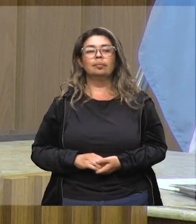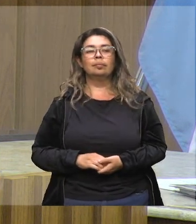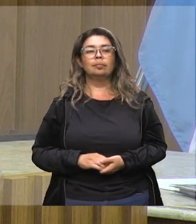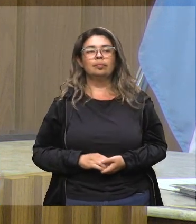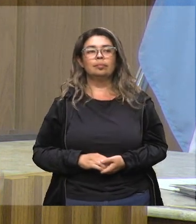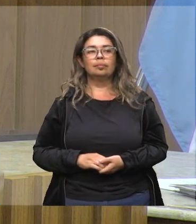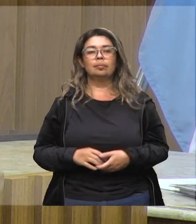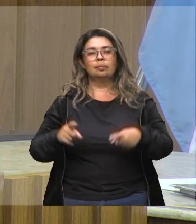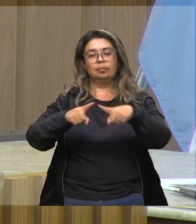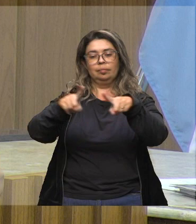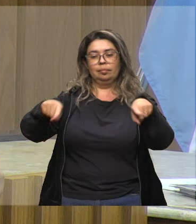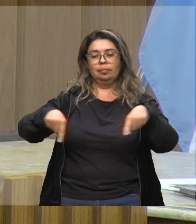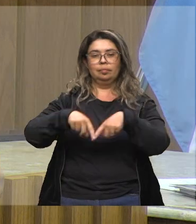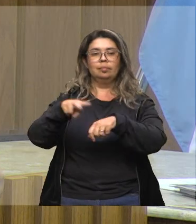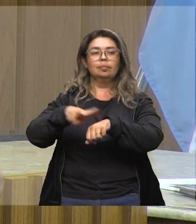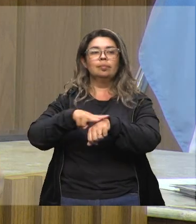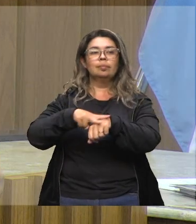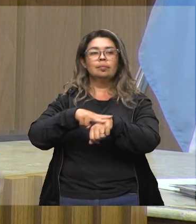áreas verdes